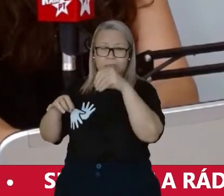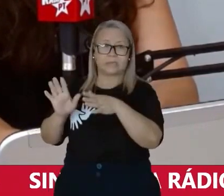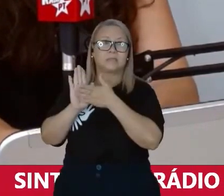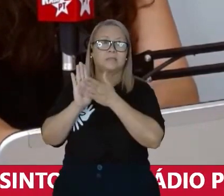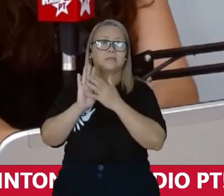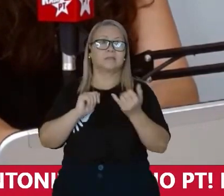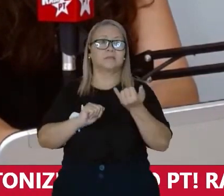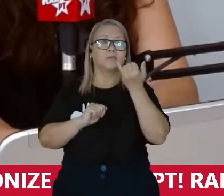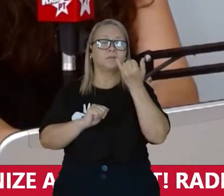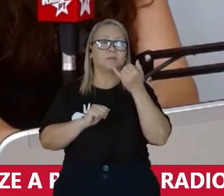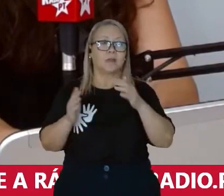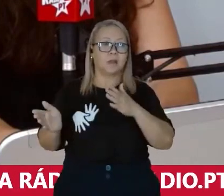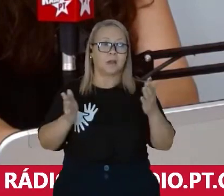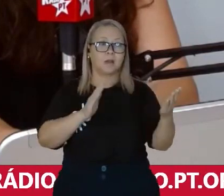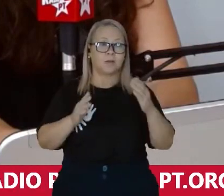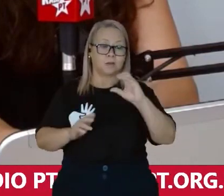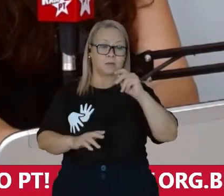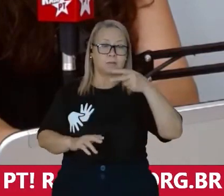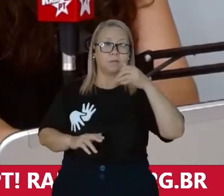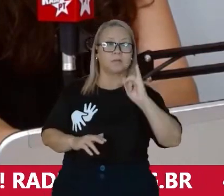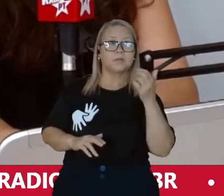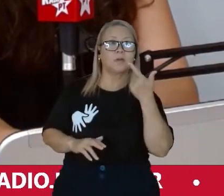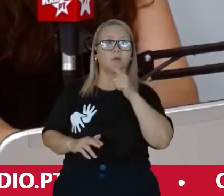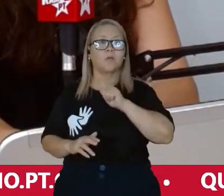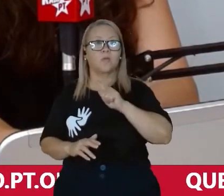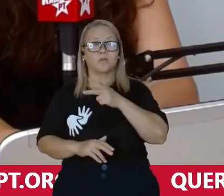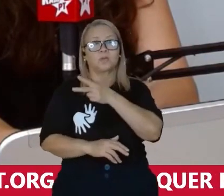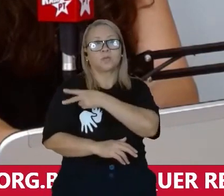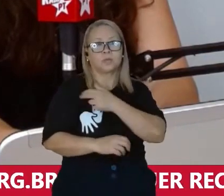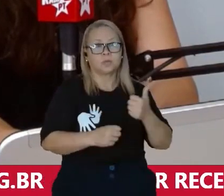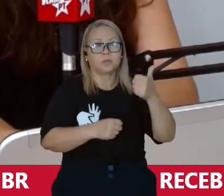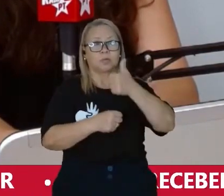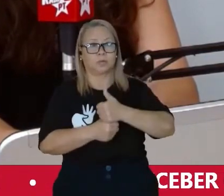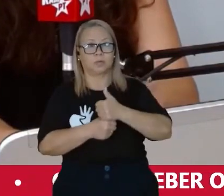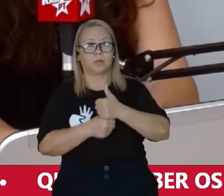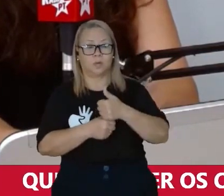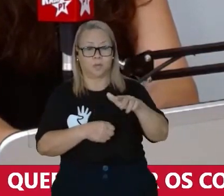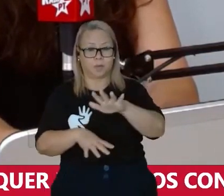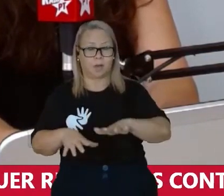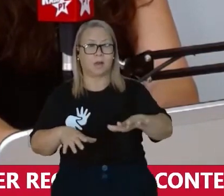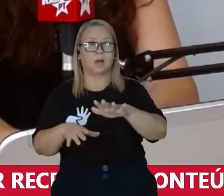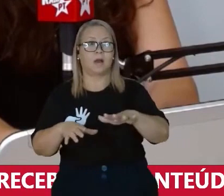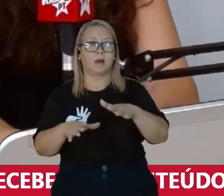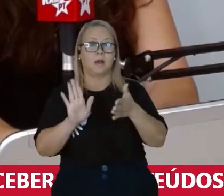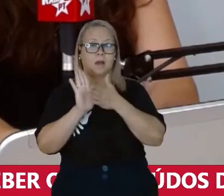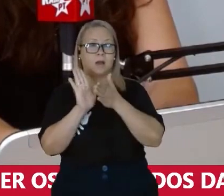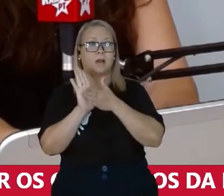lado. Durante a CPI, a gente conseguiu dominar o meio de campo ali e conseguiu